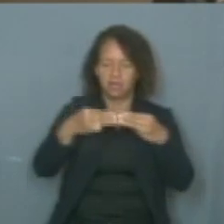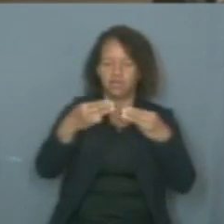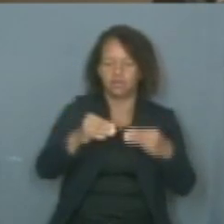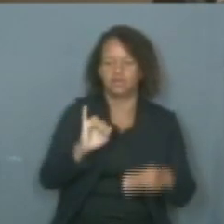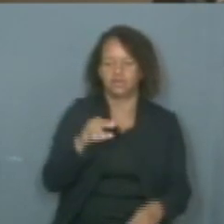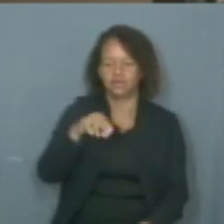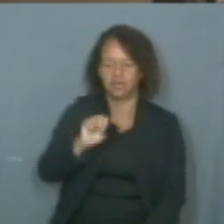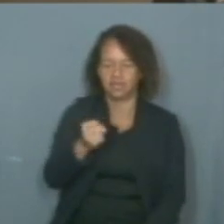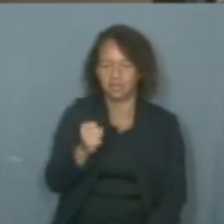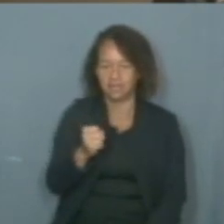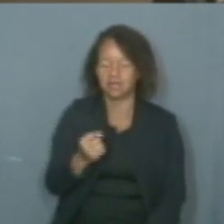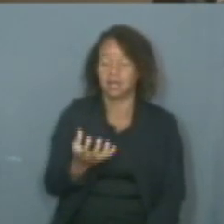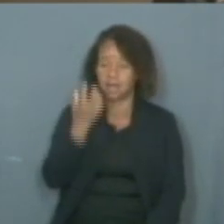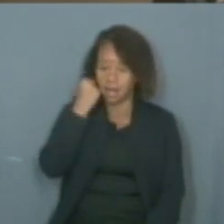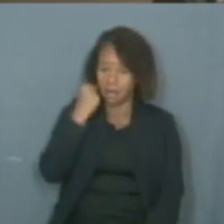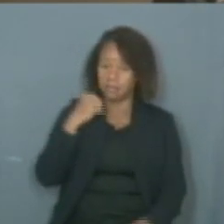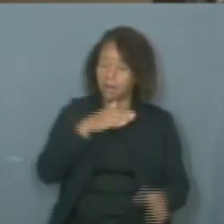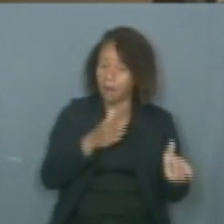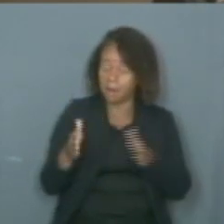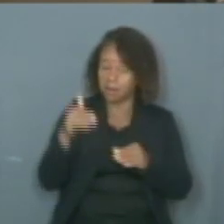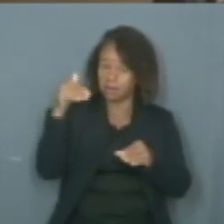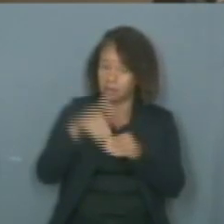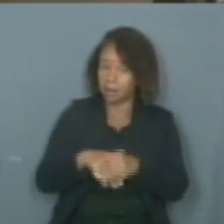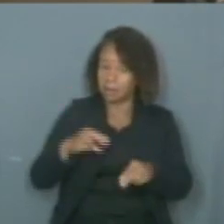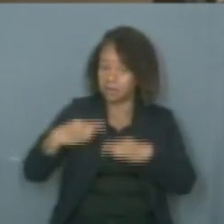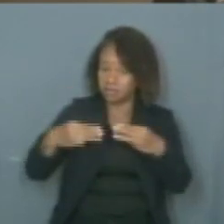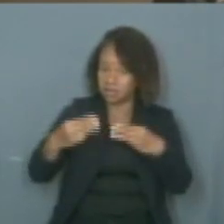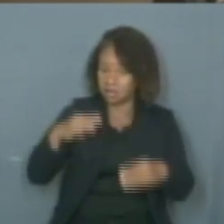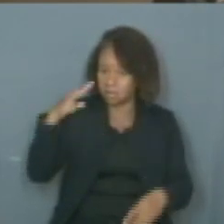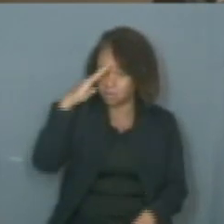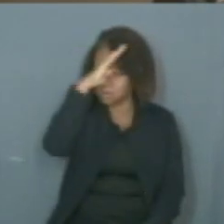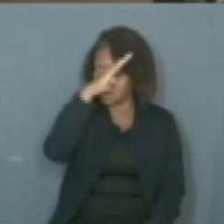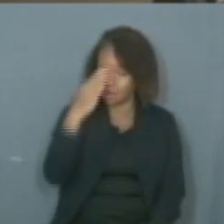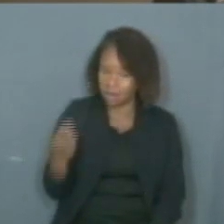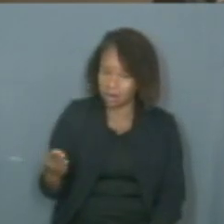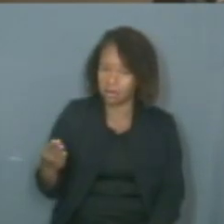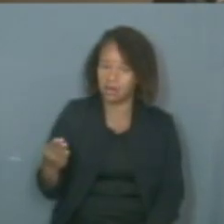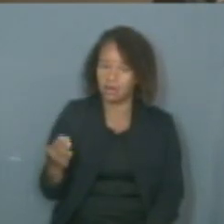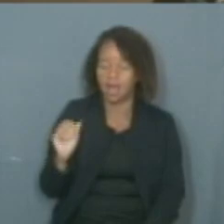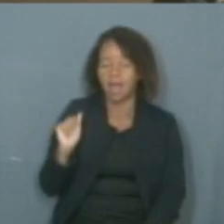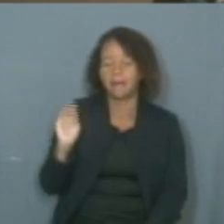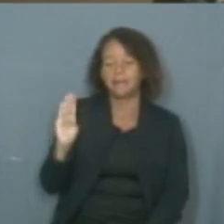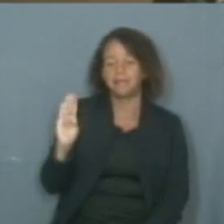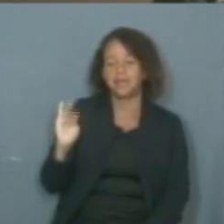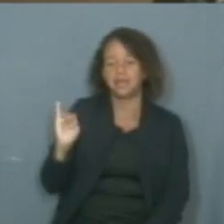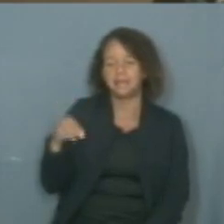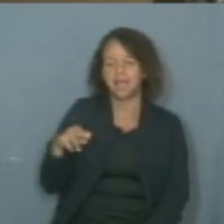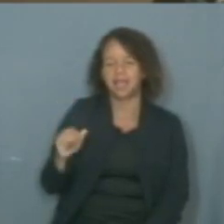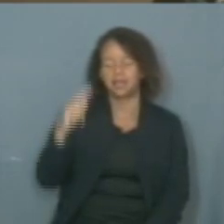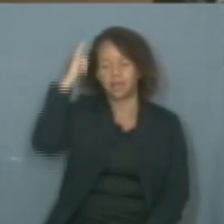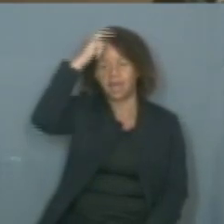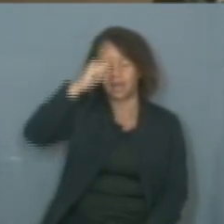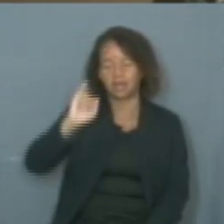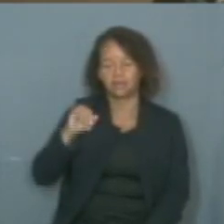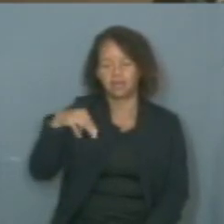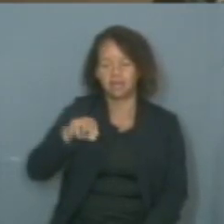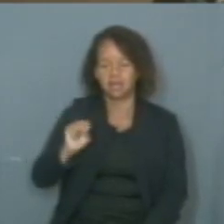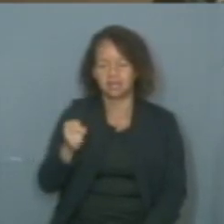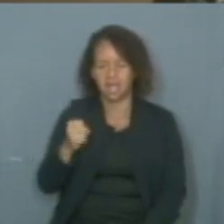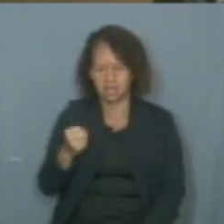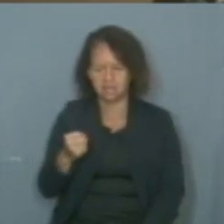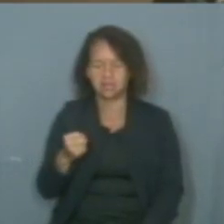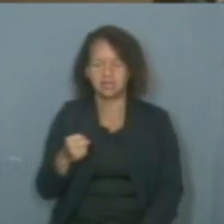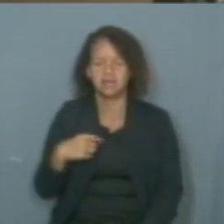Previdência, doação em campanha eleitoral para o ministro da Previdência de Bolsonaro, a ABMEC do Careca do INSS,